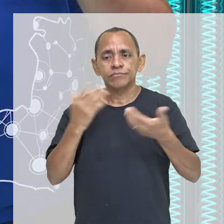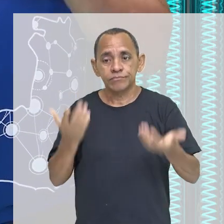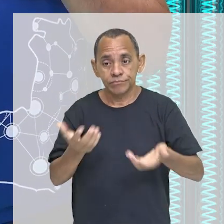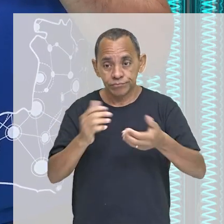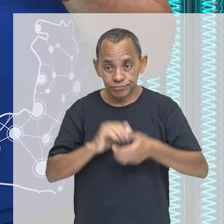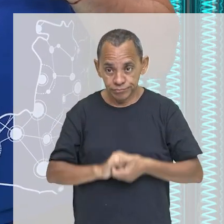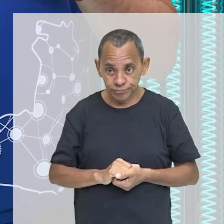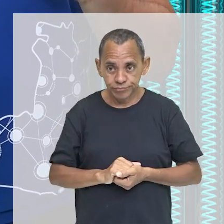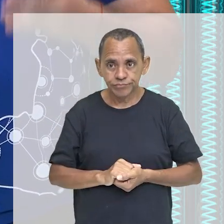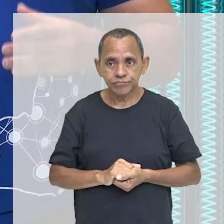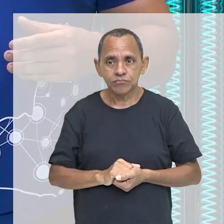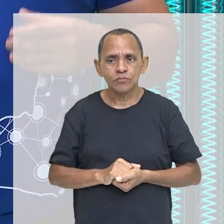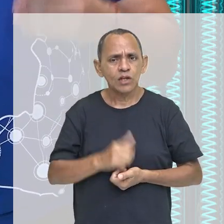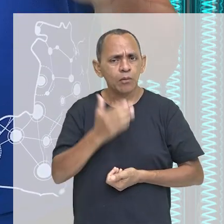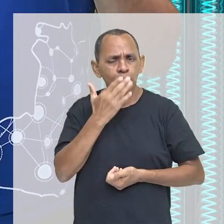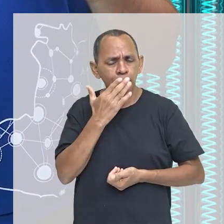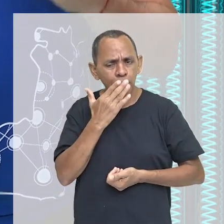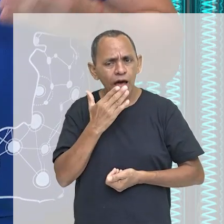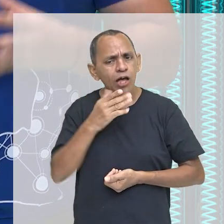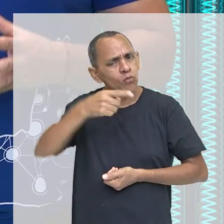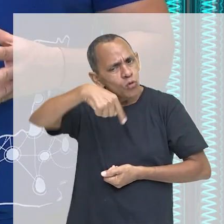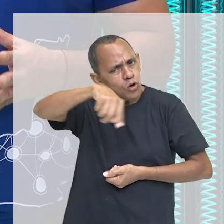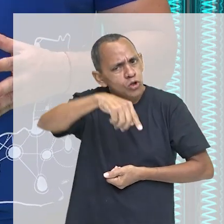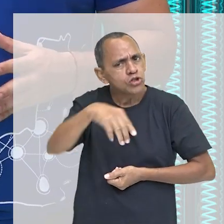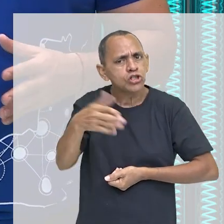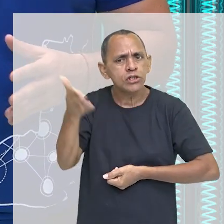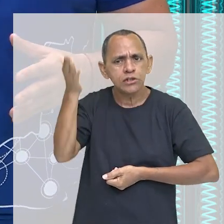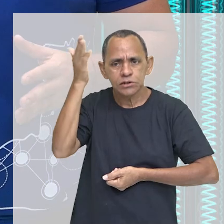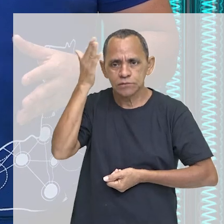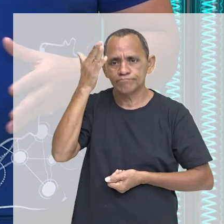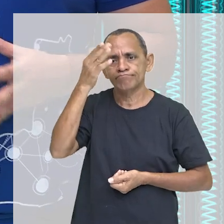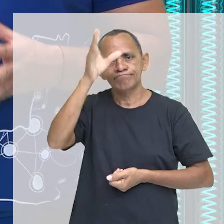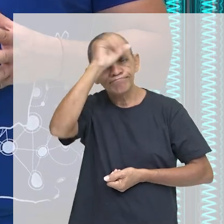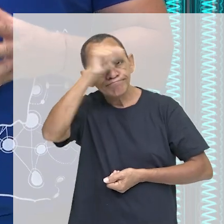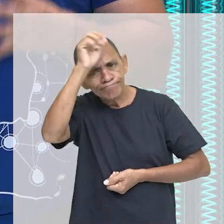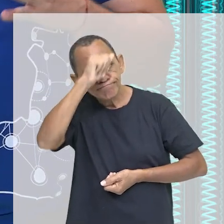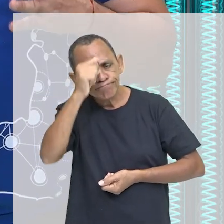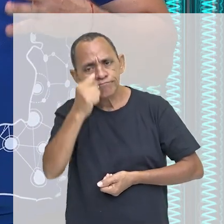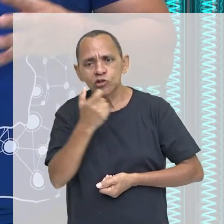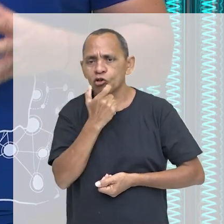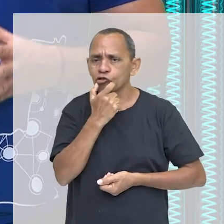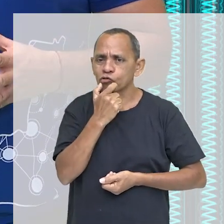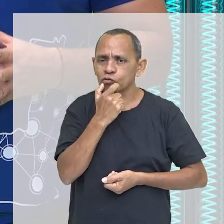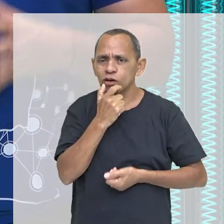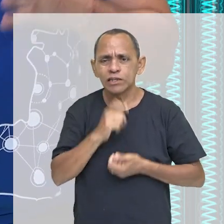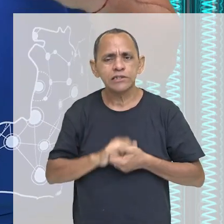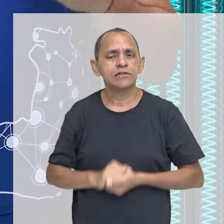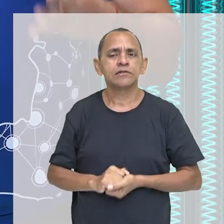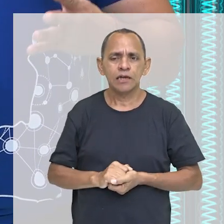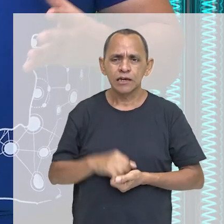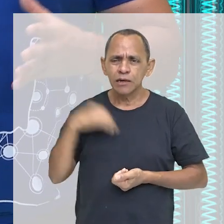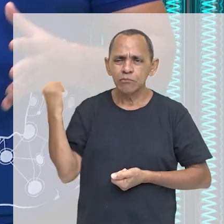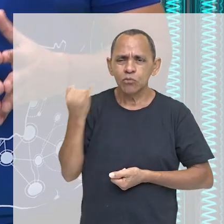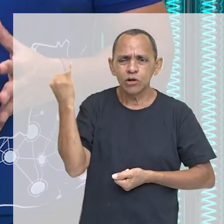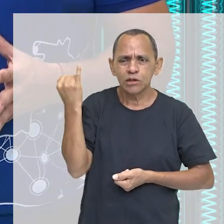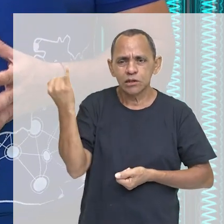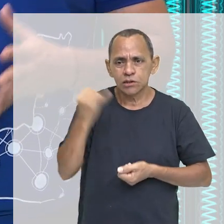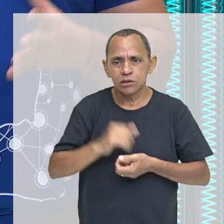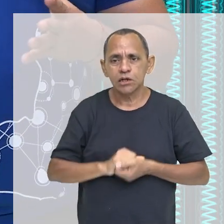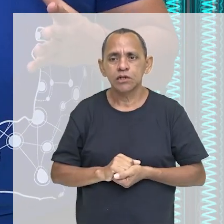gente, eu peço que vocês aprendam a língua inglesa, porque hoje é essencial. E esta foi